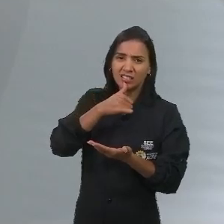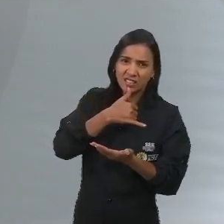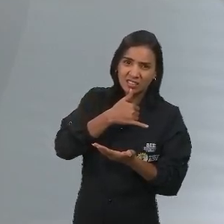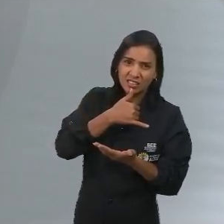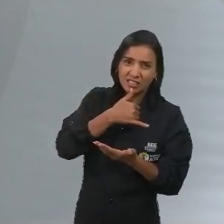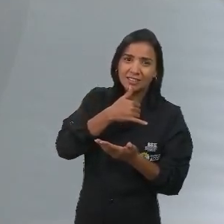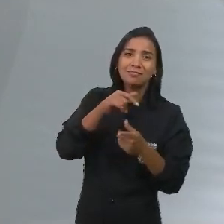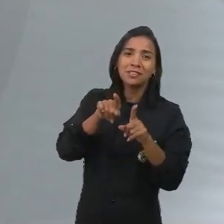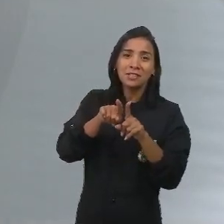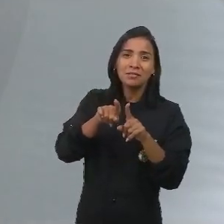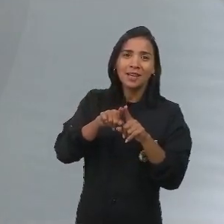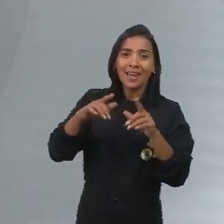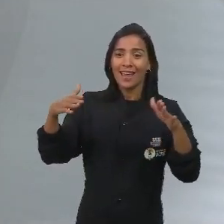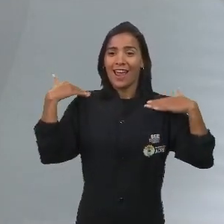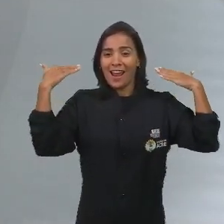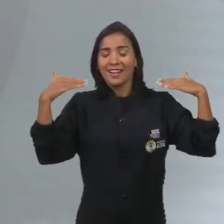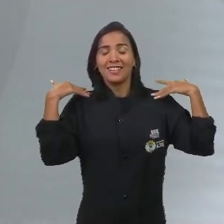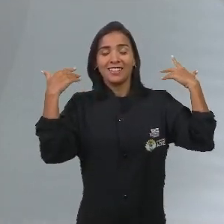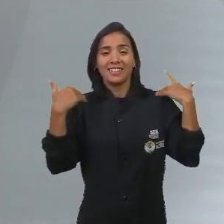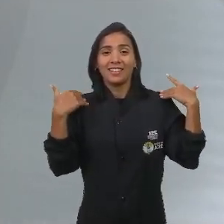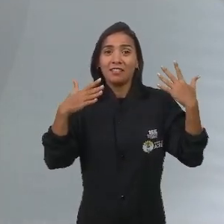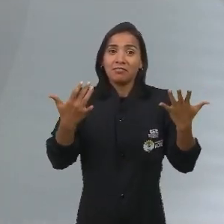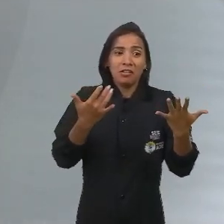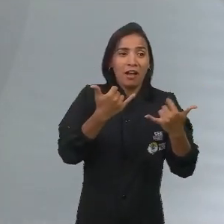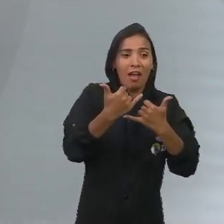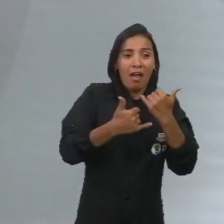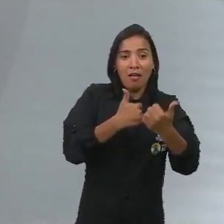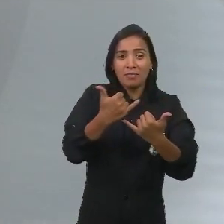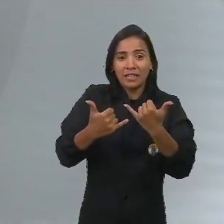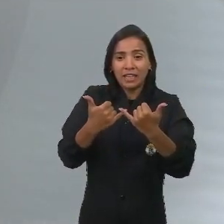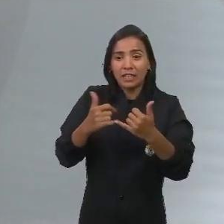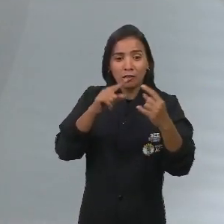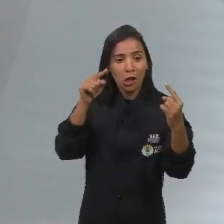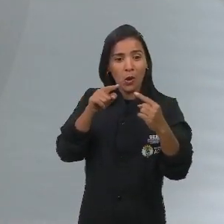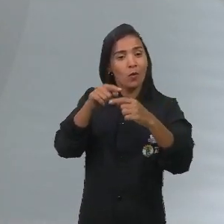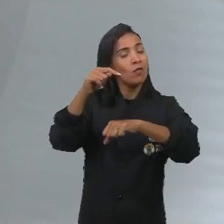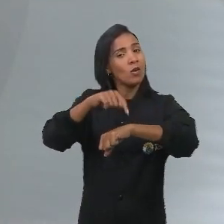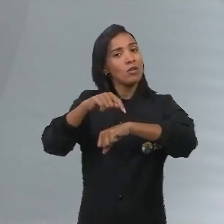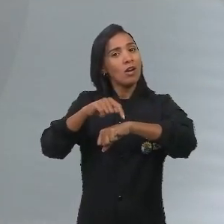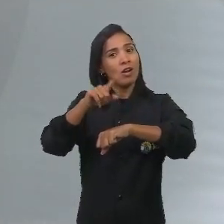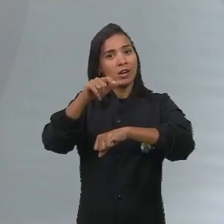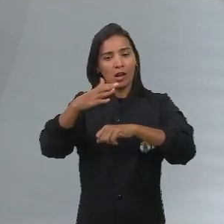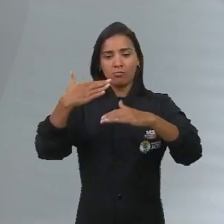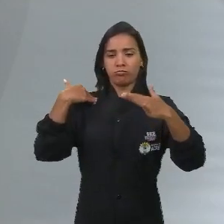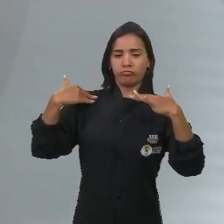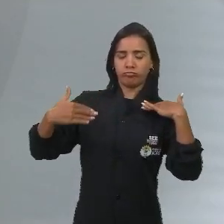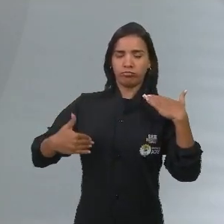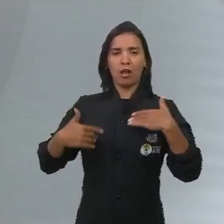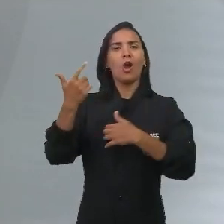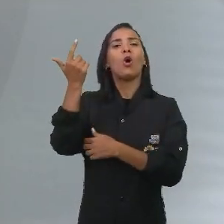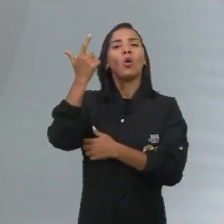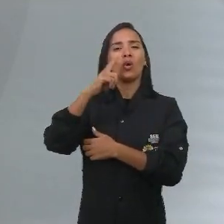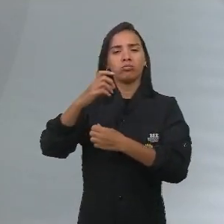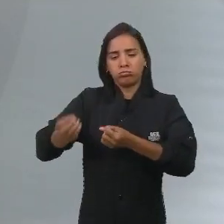alegria então vej é a dinâmica em que através do corpo eu consigo expressar expressar